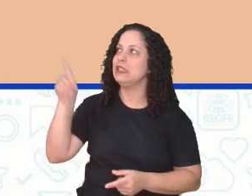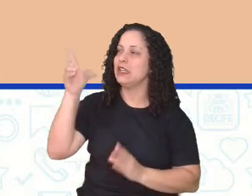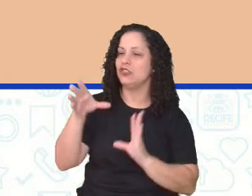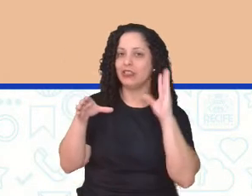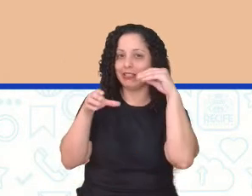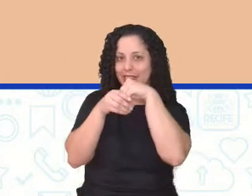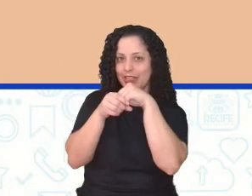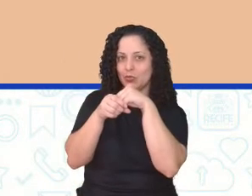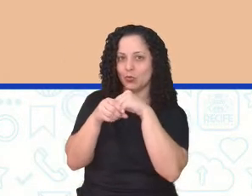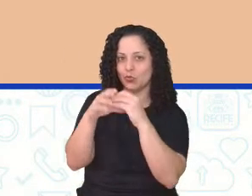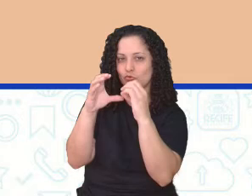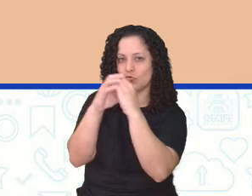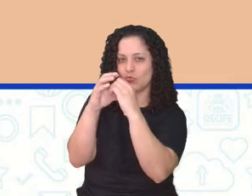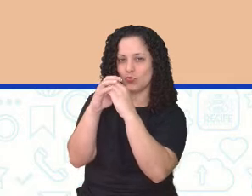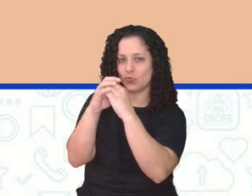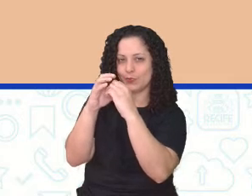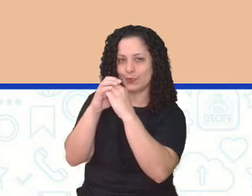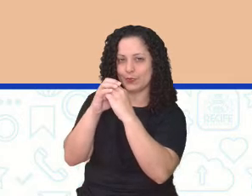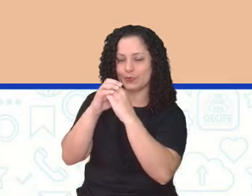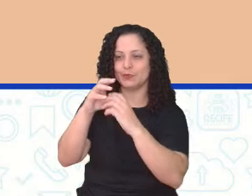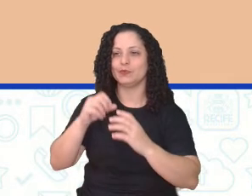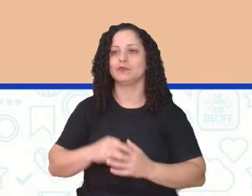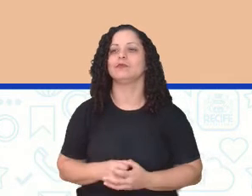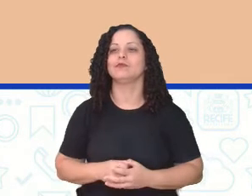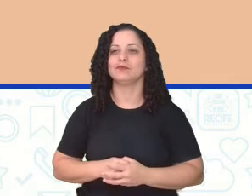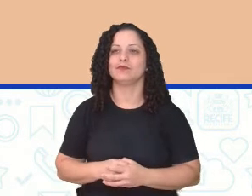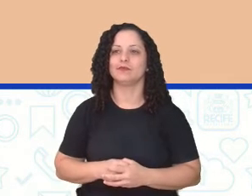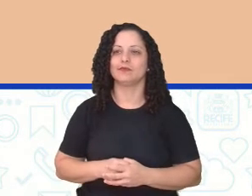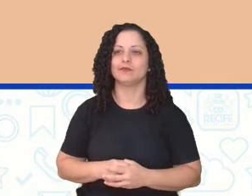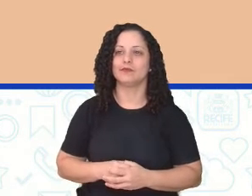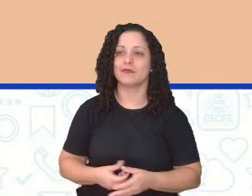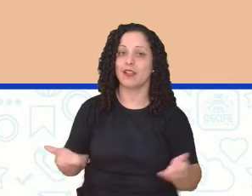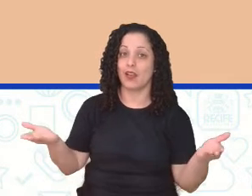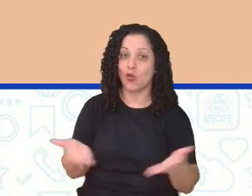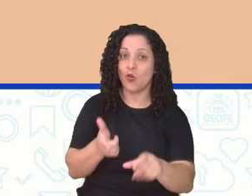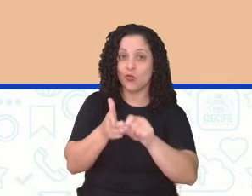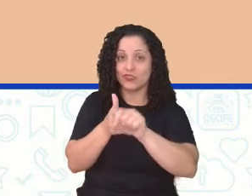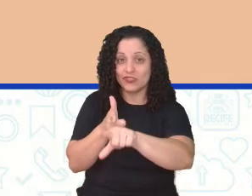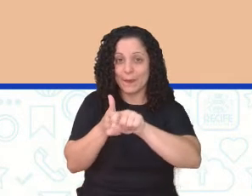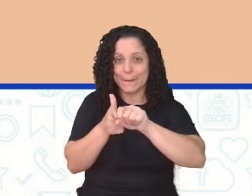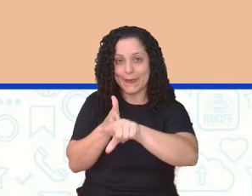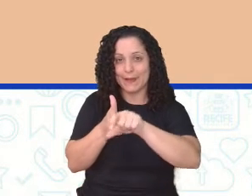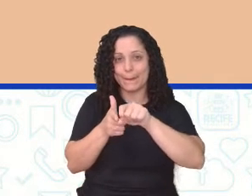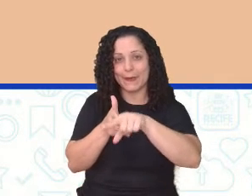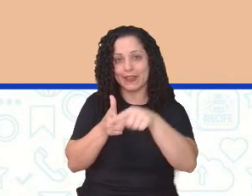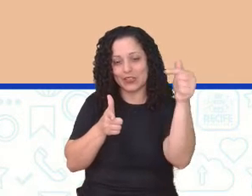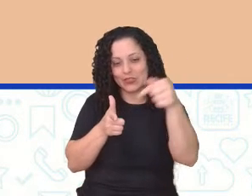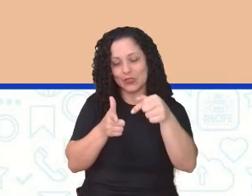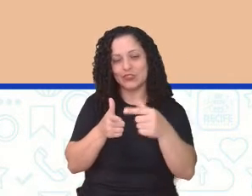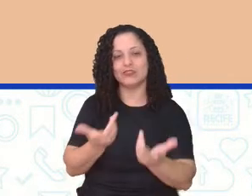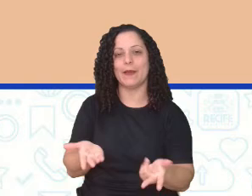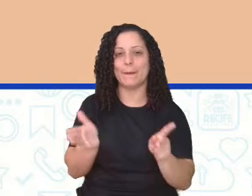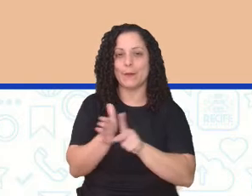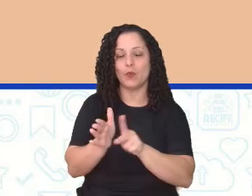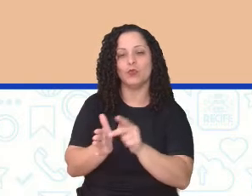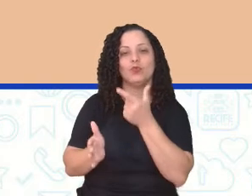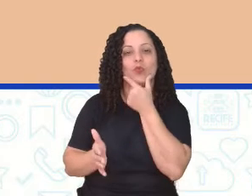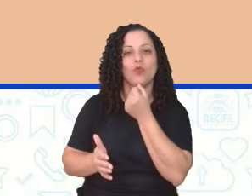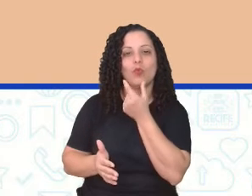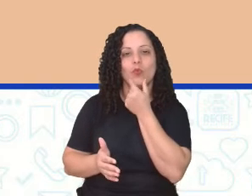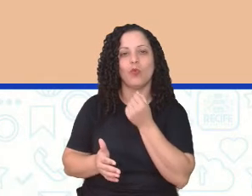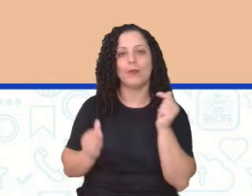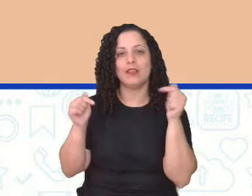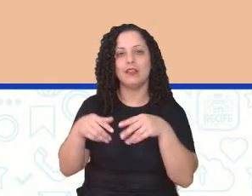armazenados nos epidídimos. E aqui vimos aqui os espermatozoides, né, os espermatozoides humanos,